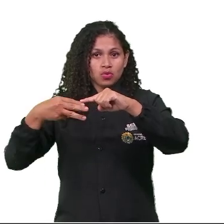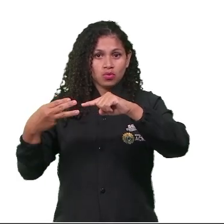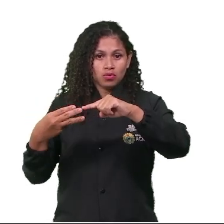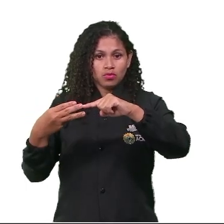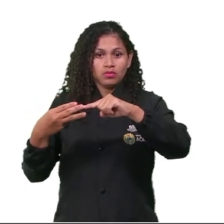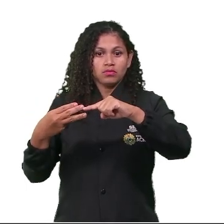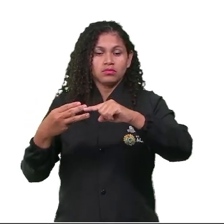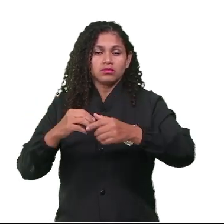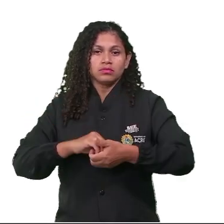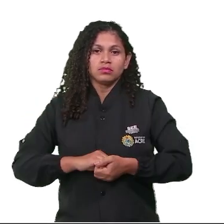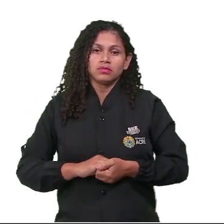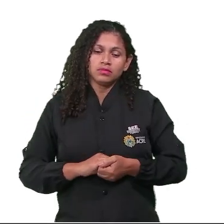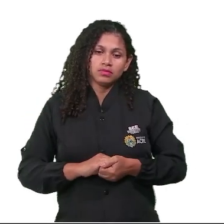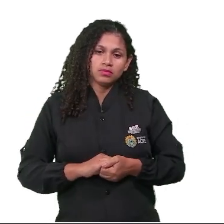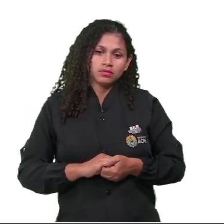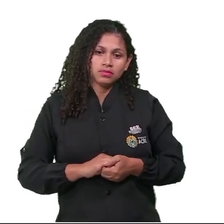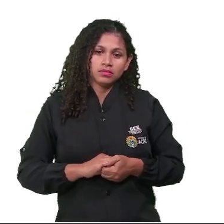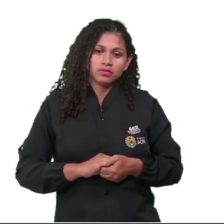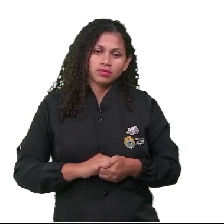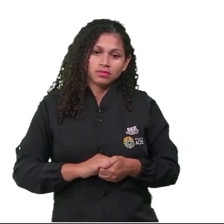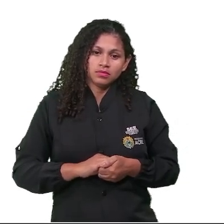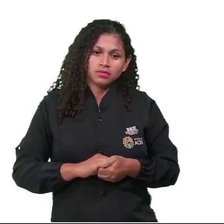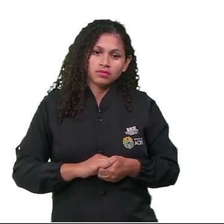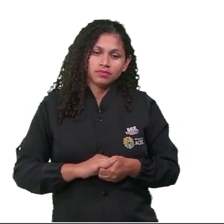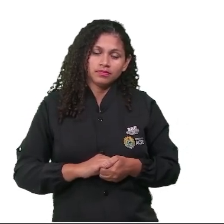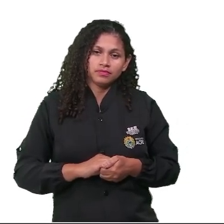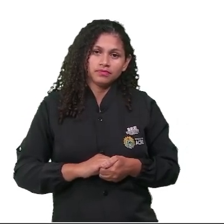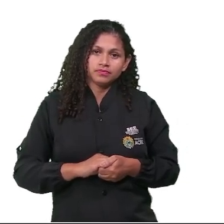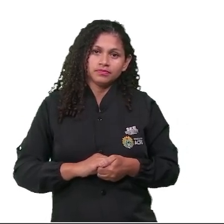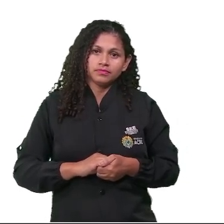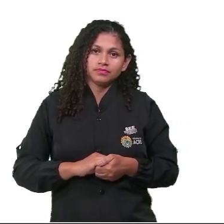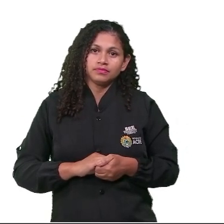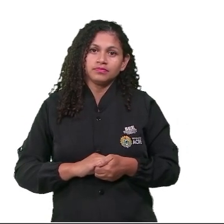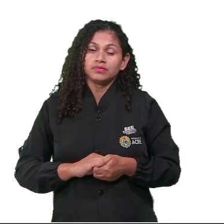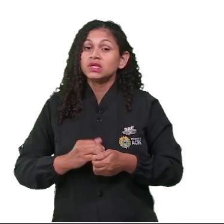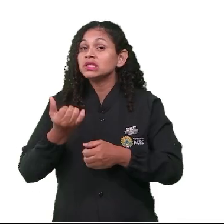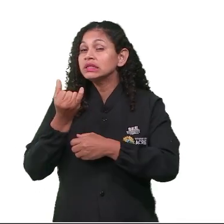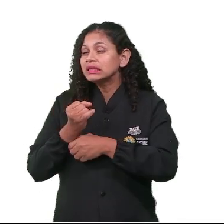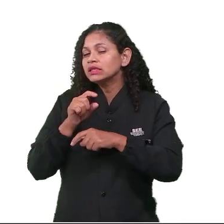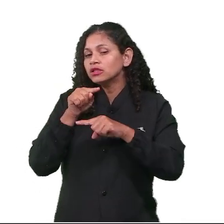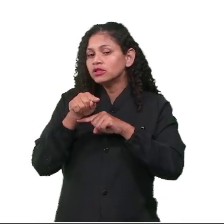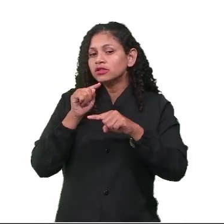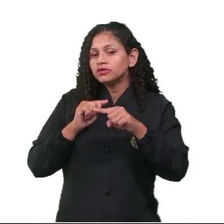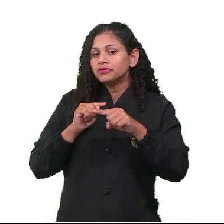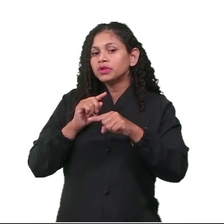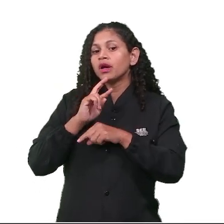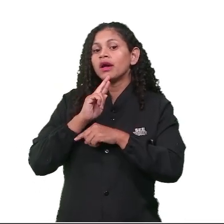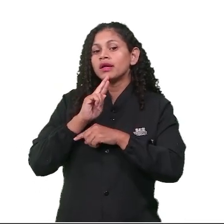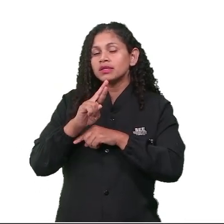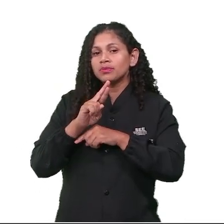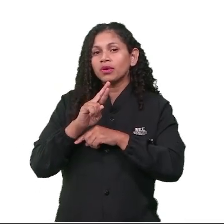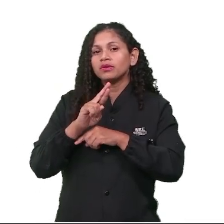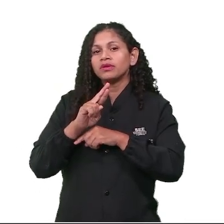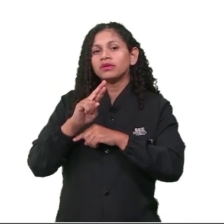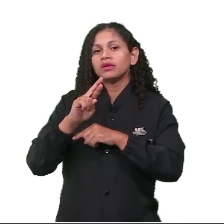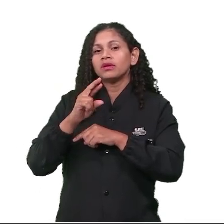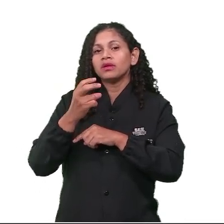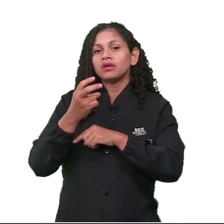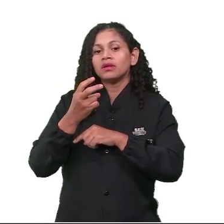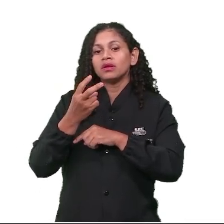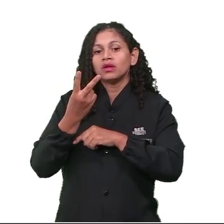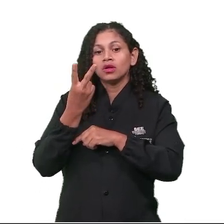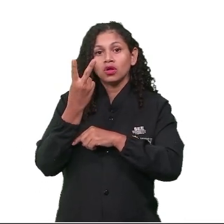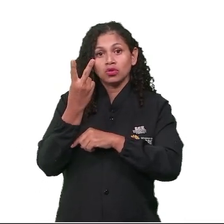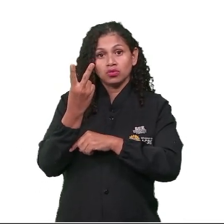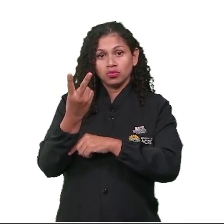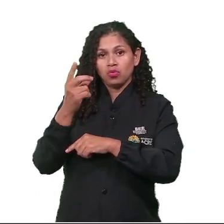0,06 metros cúbicos. Se eu fizer essa divisão, eu vou ter exatamente 2.000.